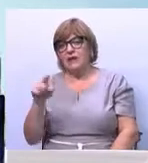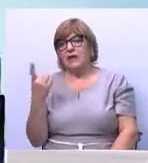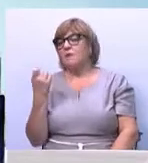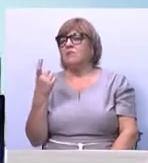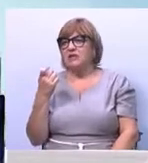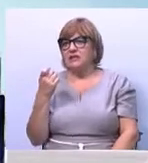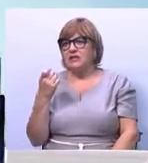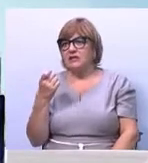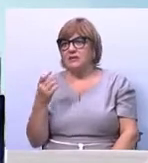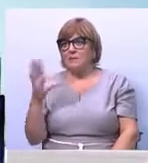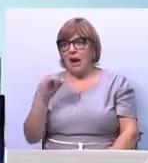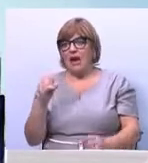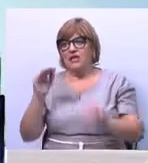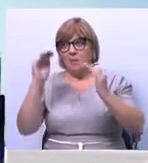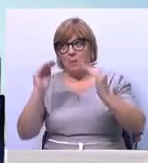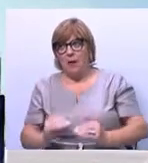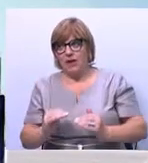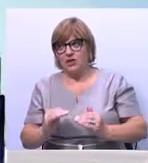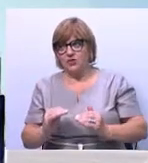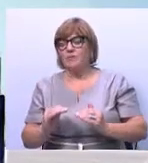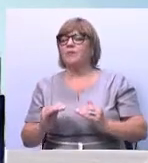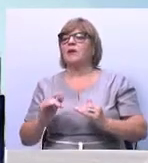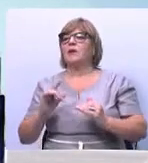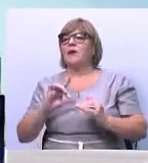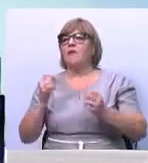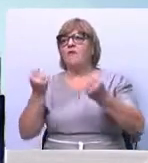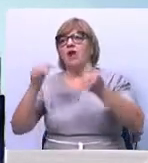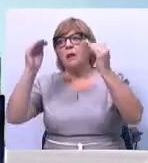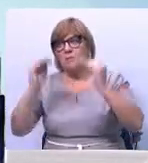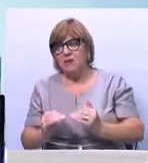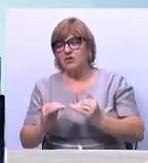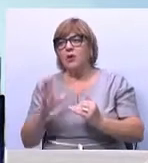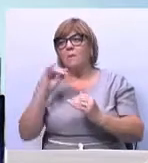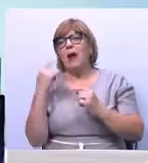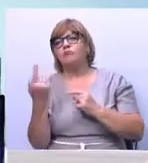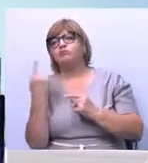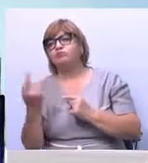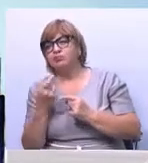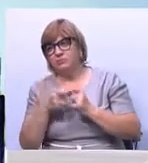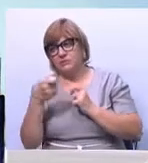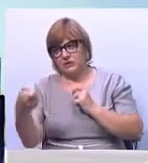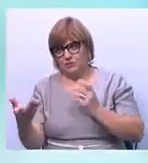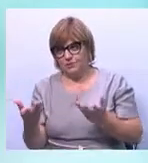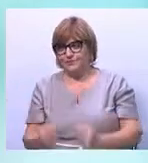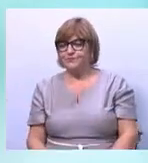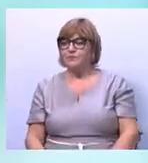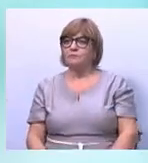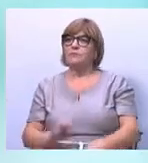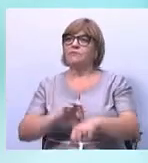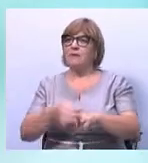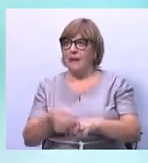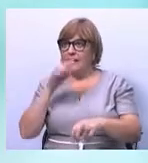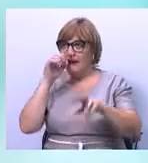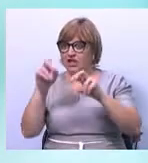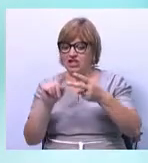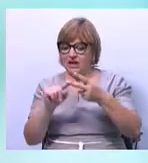de uma concentração mais baixa para podermos utilizar durante muito mais tempo. Lógico. Exatamente. Muito bem. Ora, então, além da pele e da